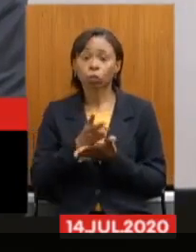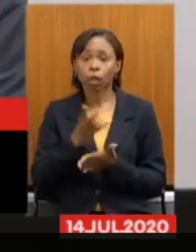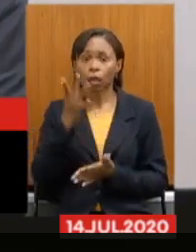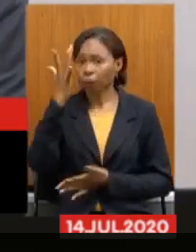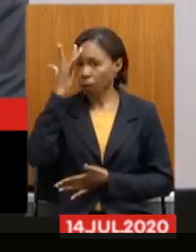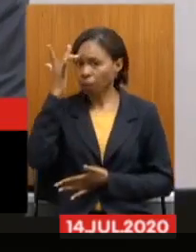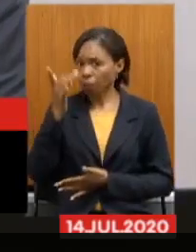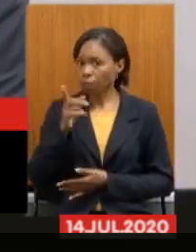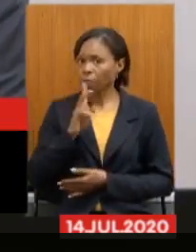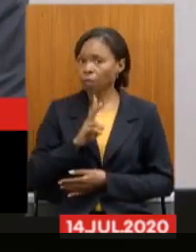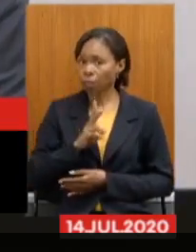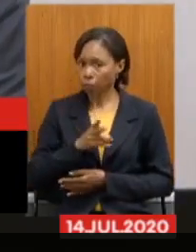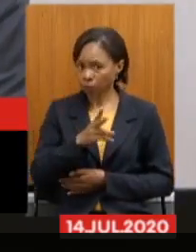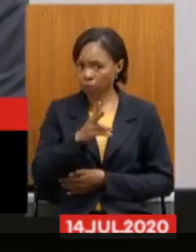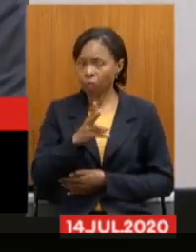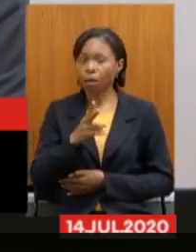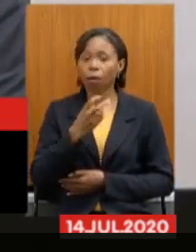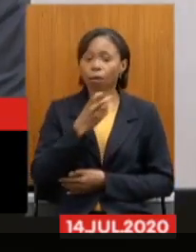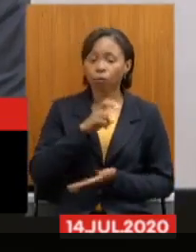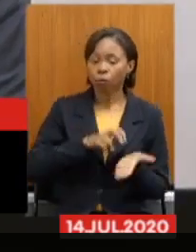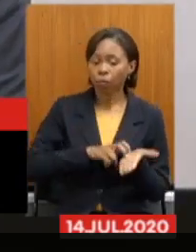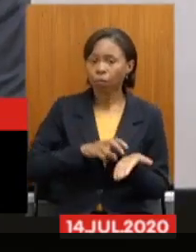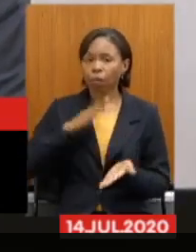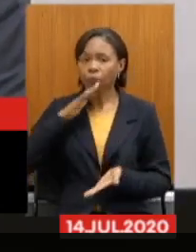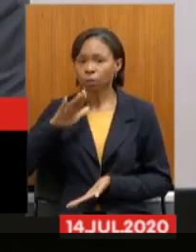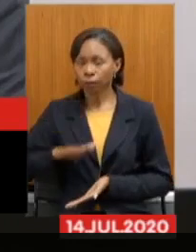amanhã também, pela manhã e à tarde,